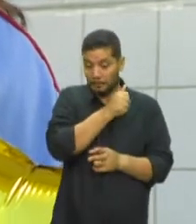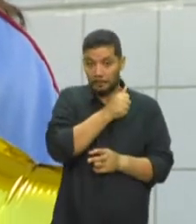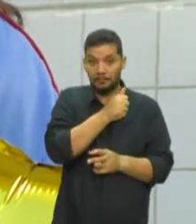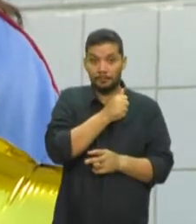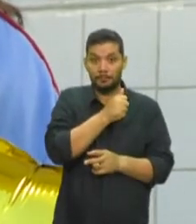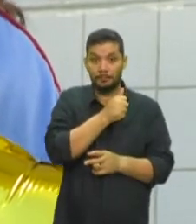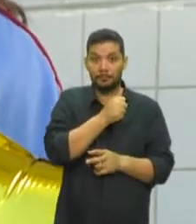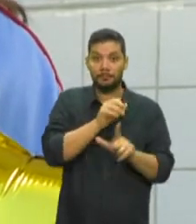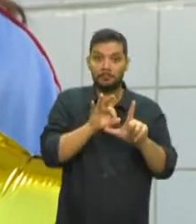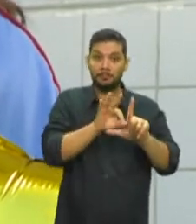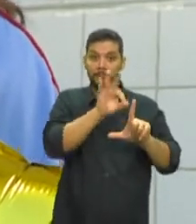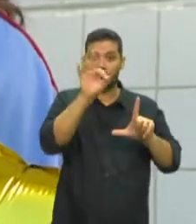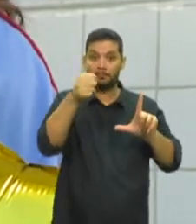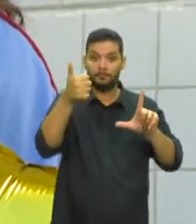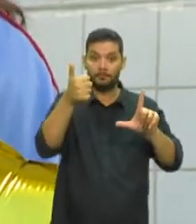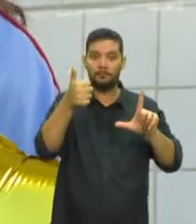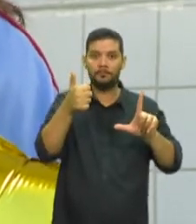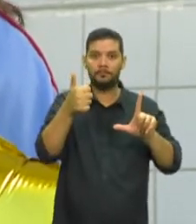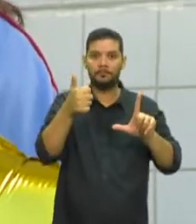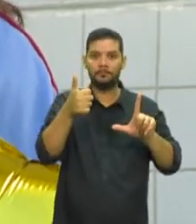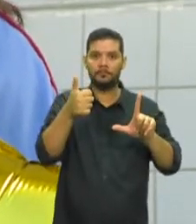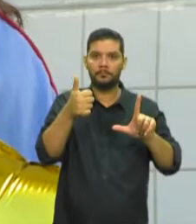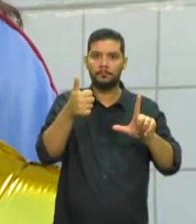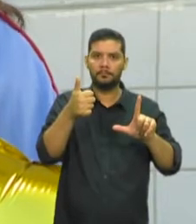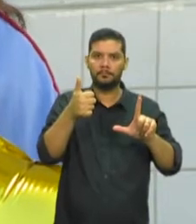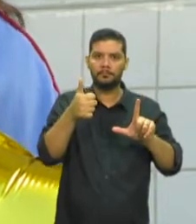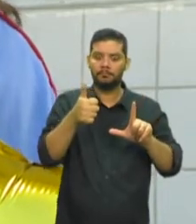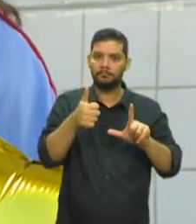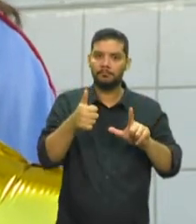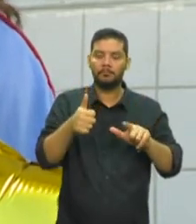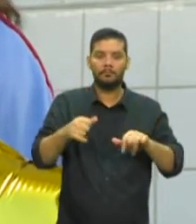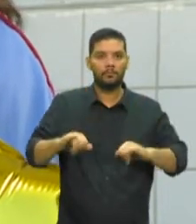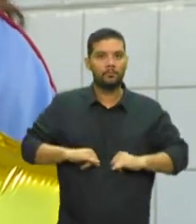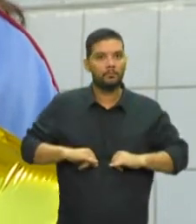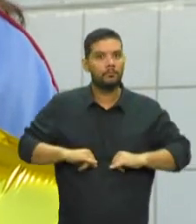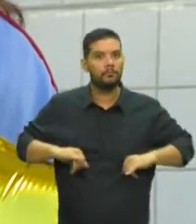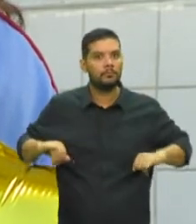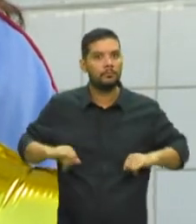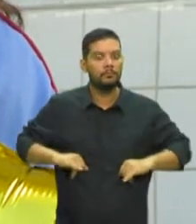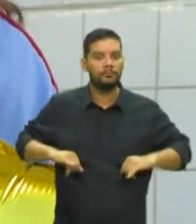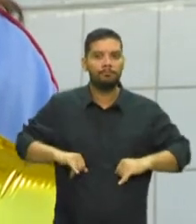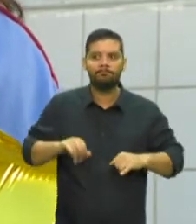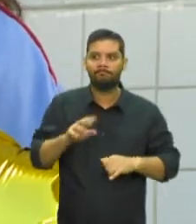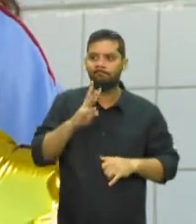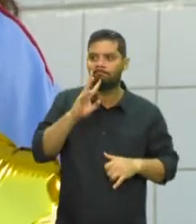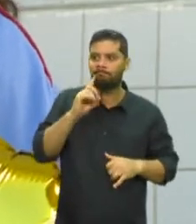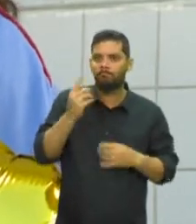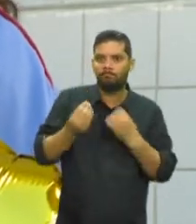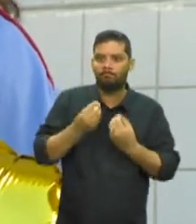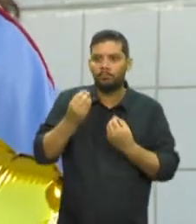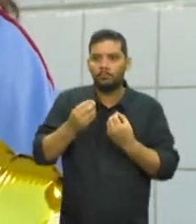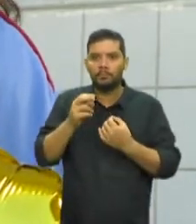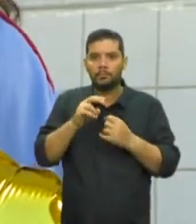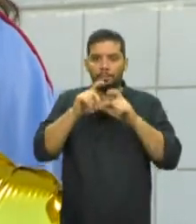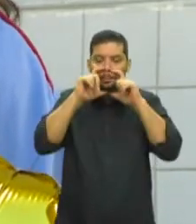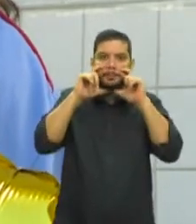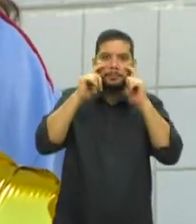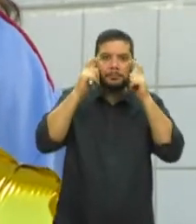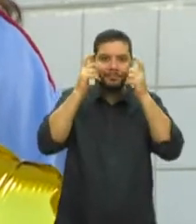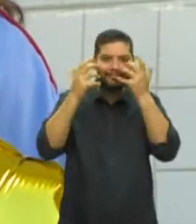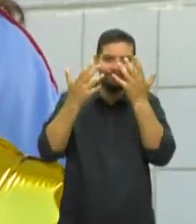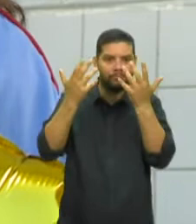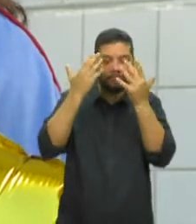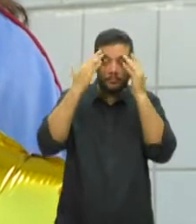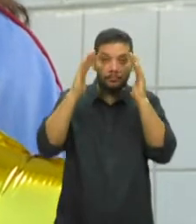da Covid, que foi para mim a onda mais massacrante, porque a gente não conhecia, não sabia como lidar, aterrorizava muito a todos